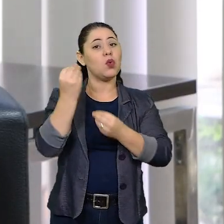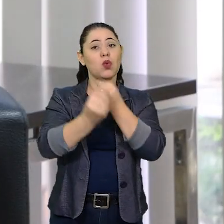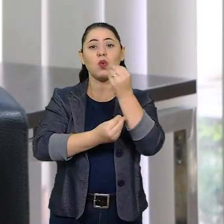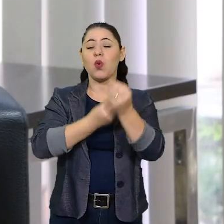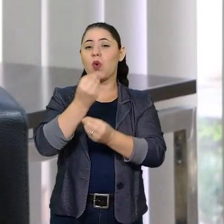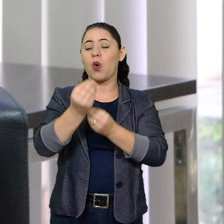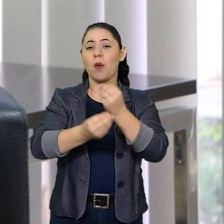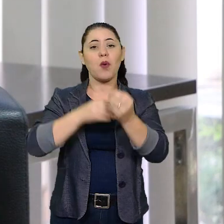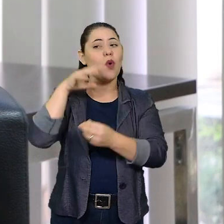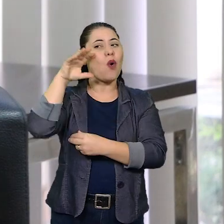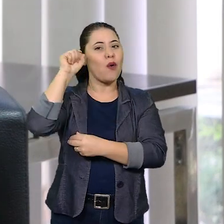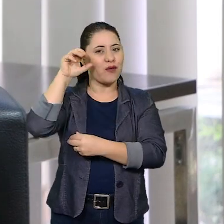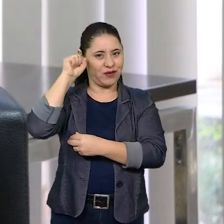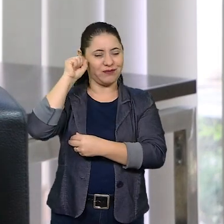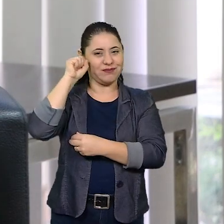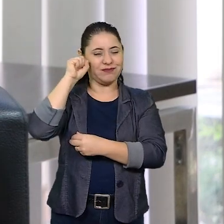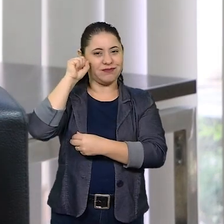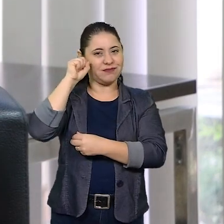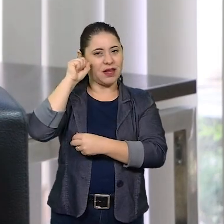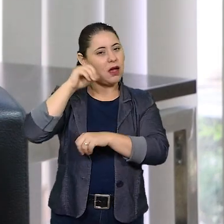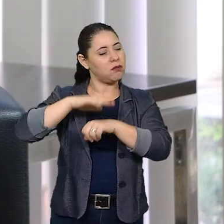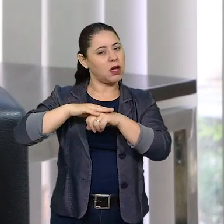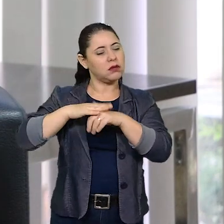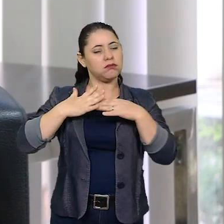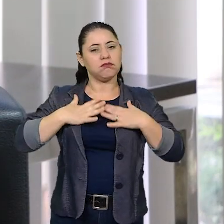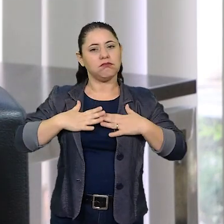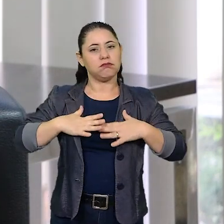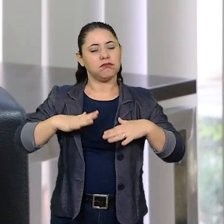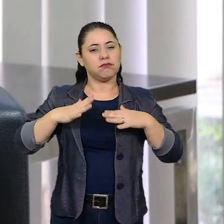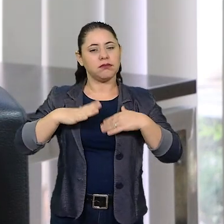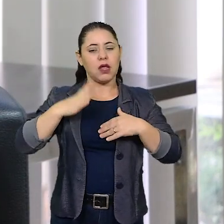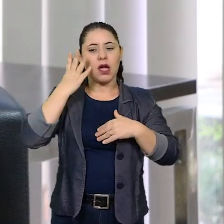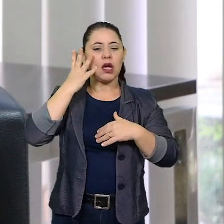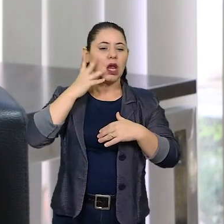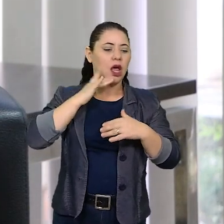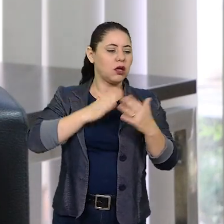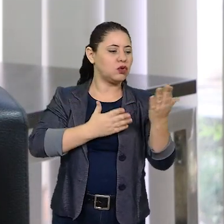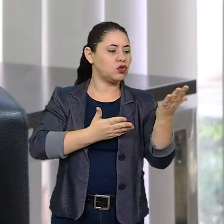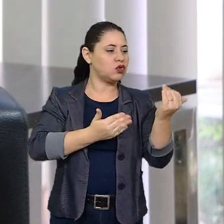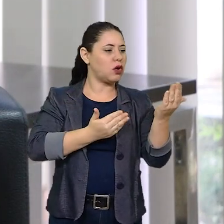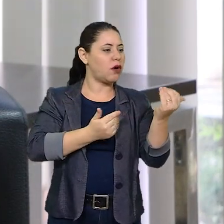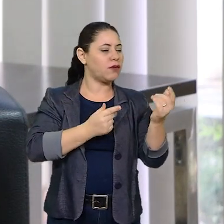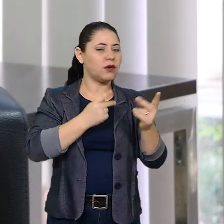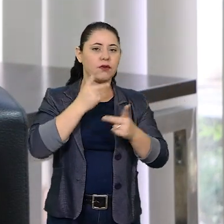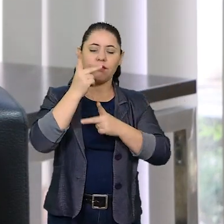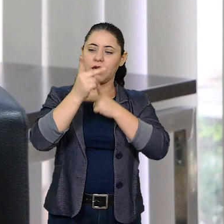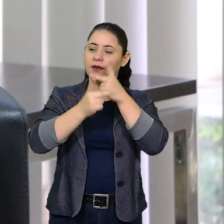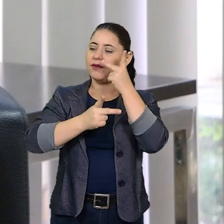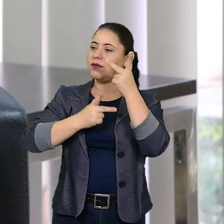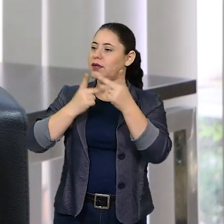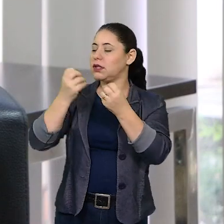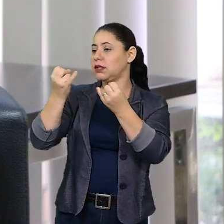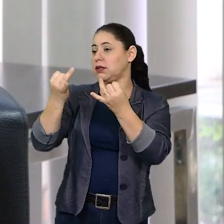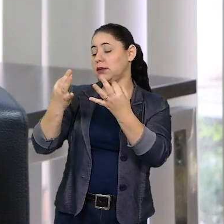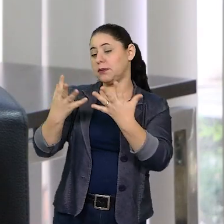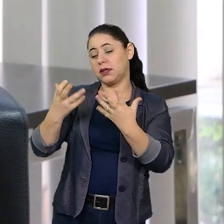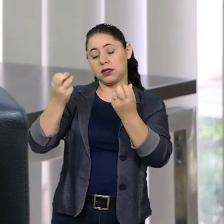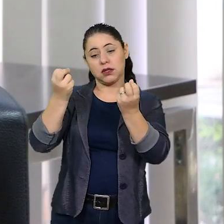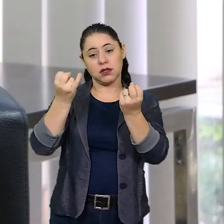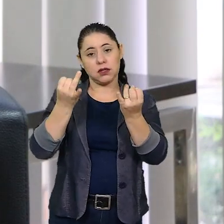E a forma de oitiva, ela é mais tranquila. A criança ou o adolescente faz a